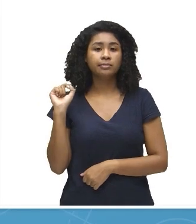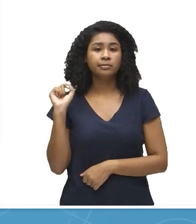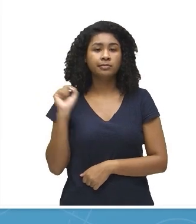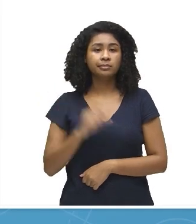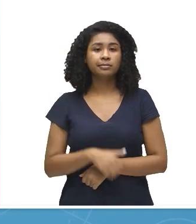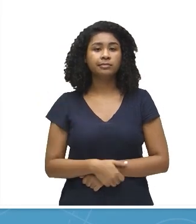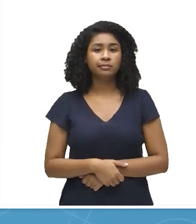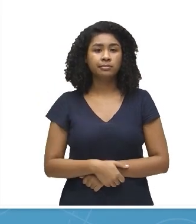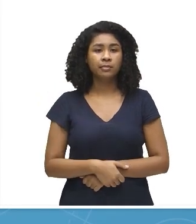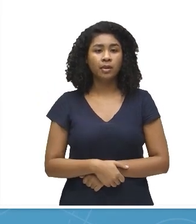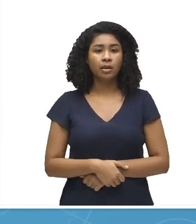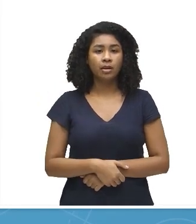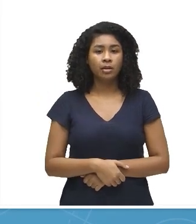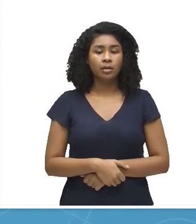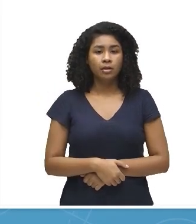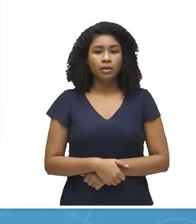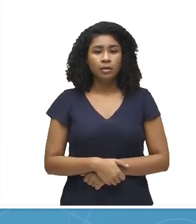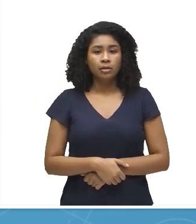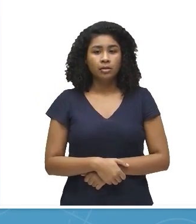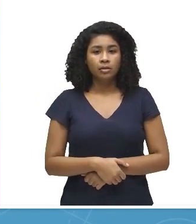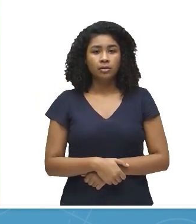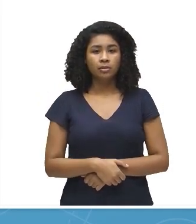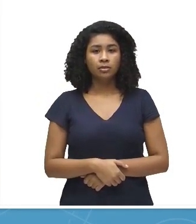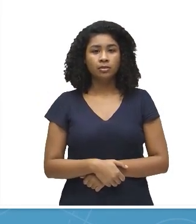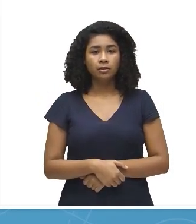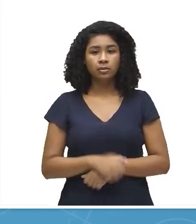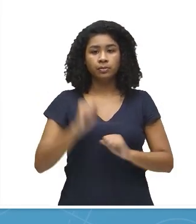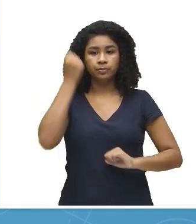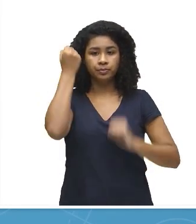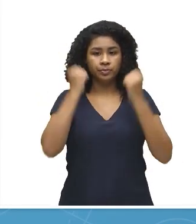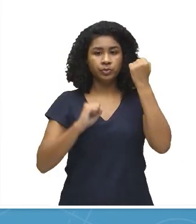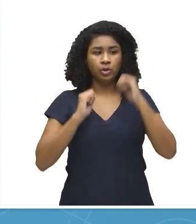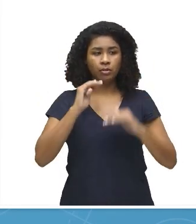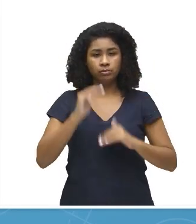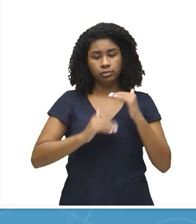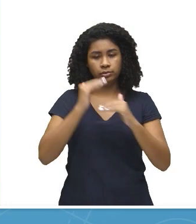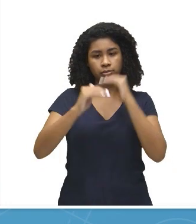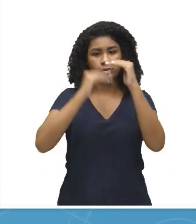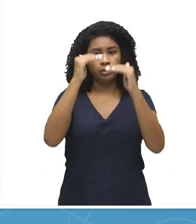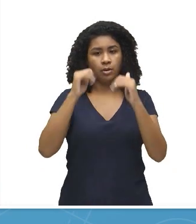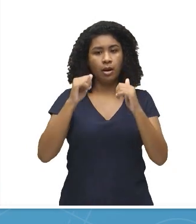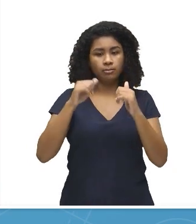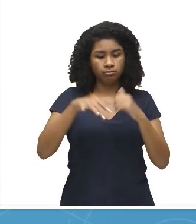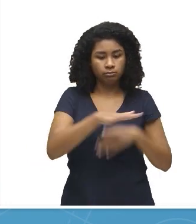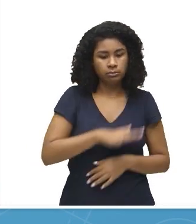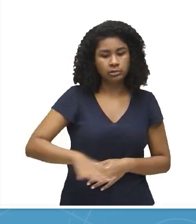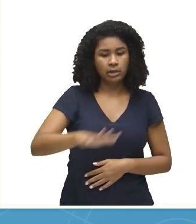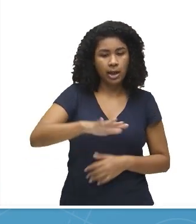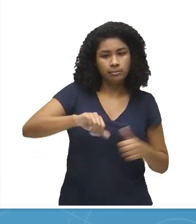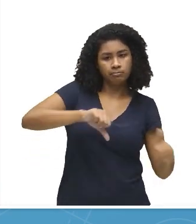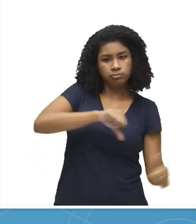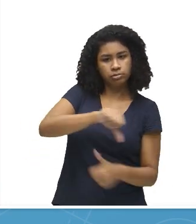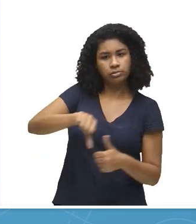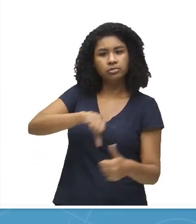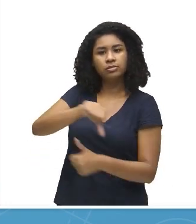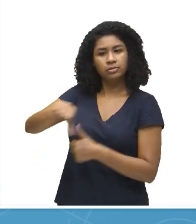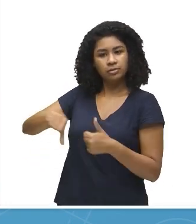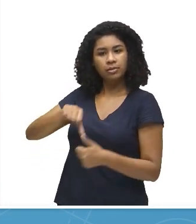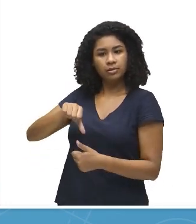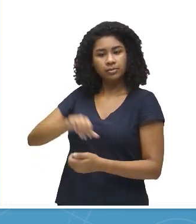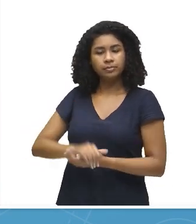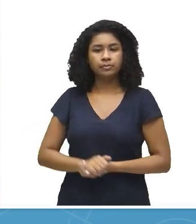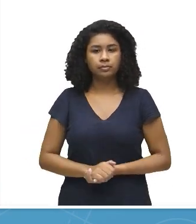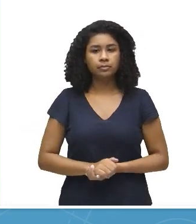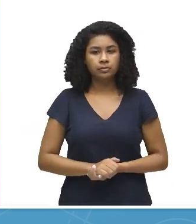a industrialização provocou mudanças, né, na organização do espaço geográfico brasileiro, né? Então, alguns